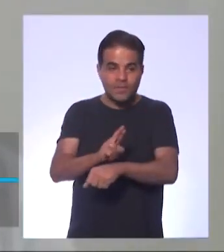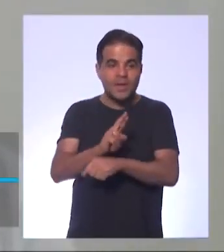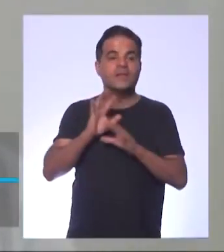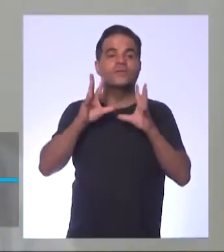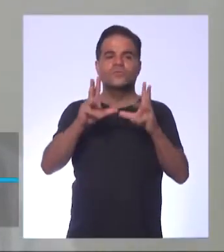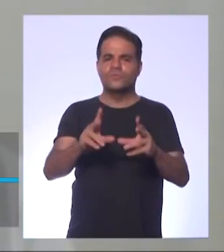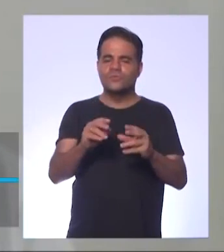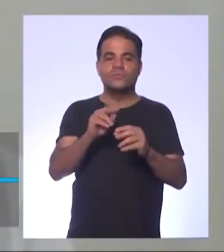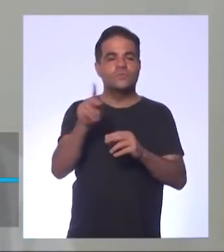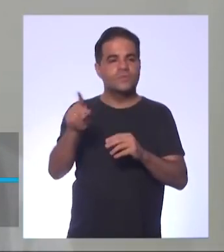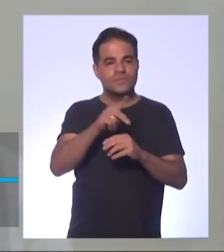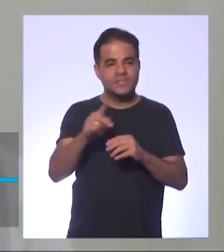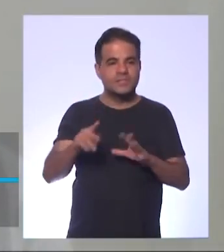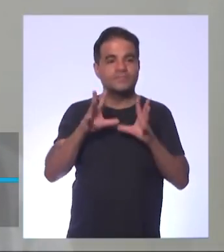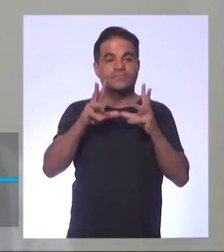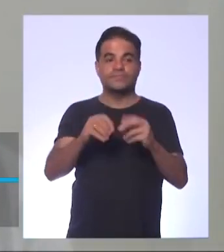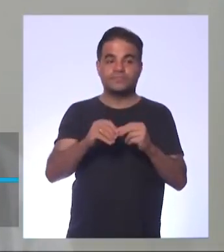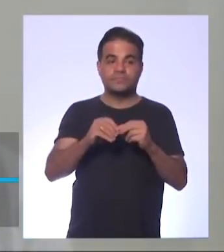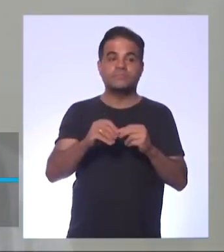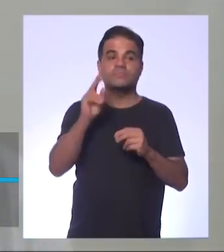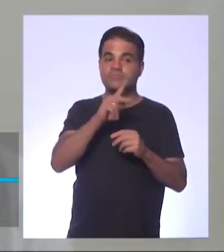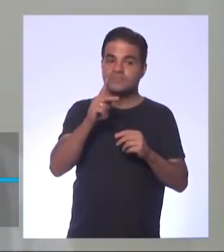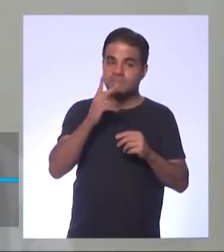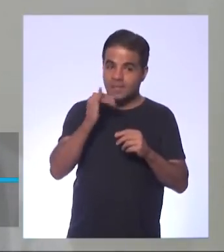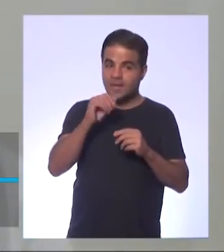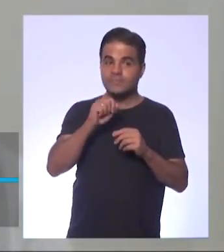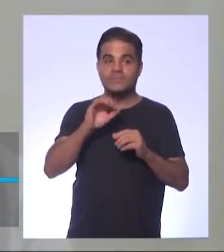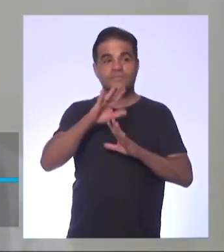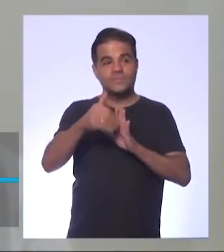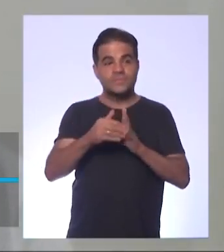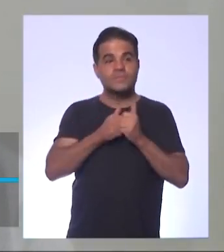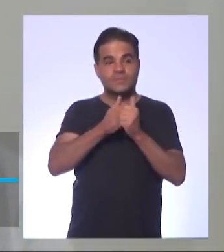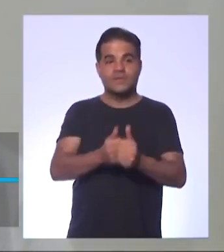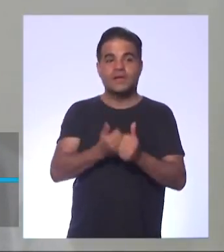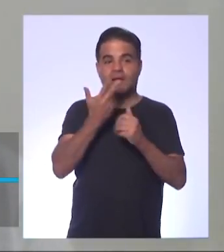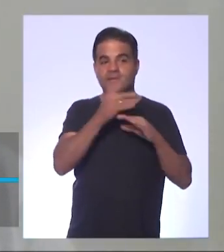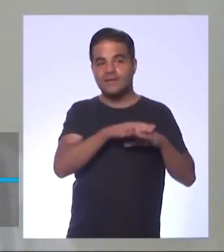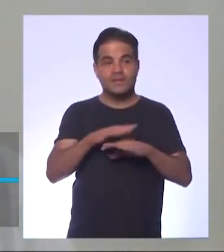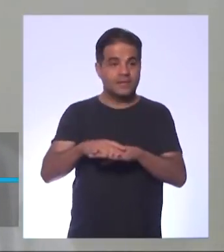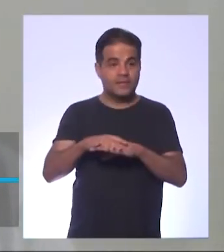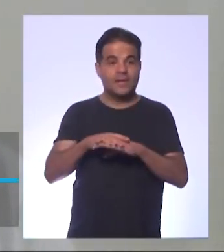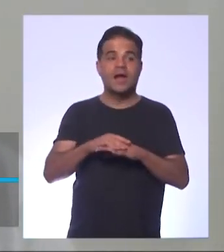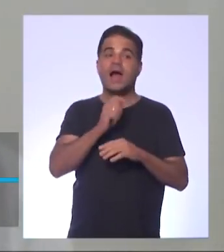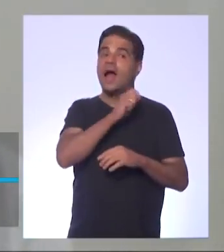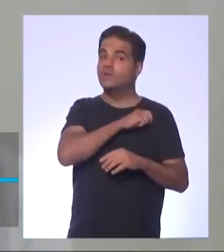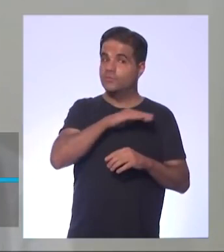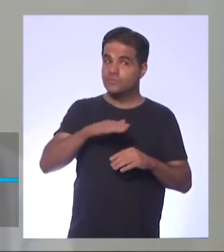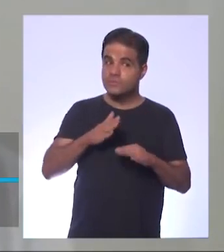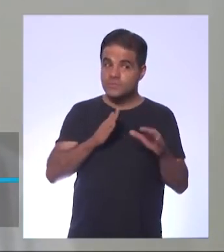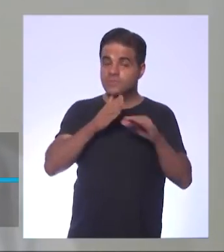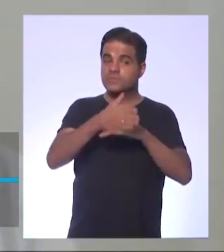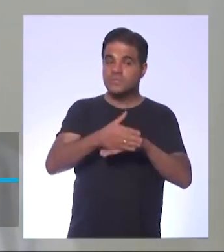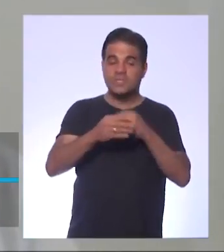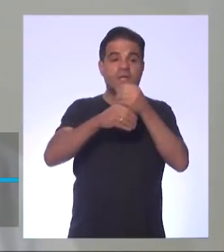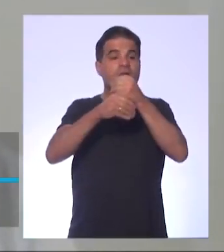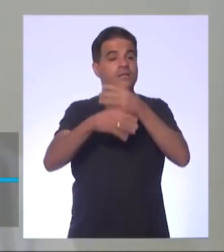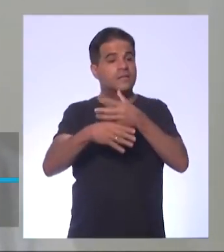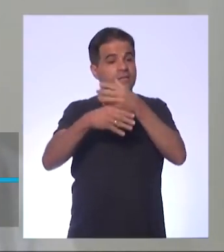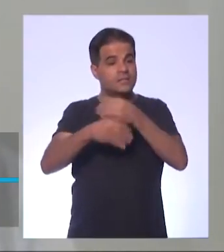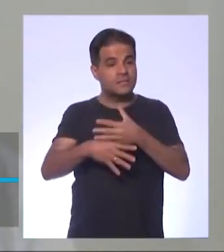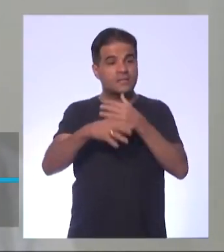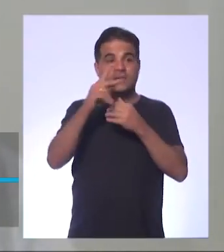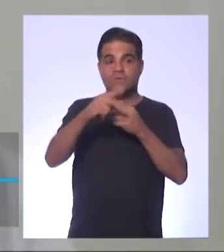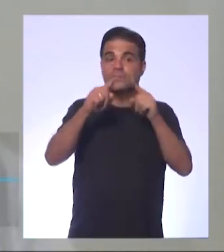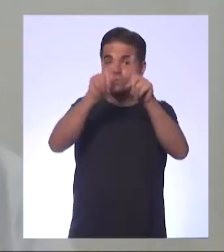tarde também a todos os professores e pais que acompanham as nossas aulas de matemática. Alunos, entrem lá no chat da